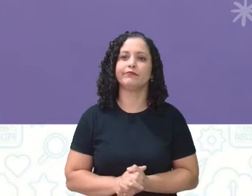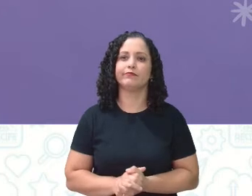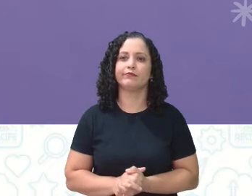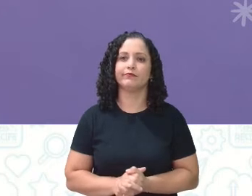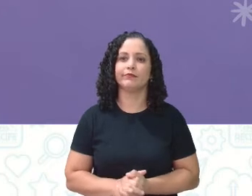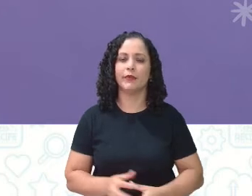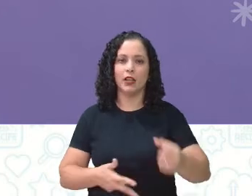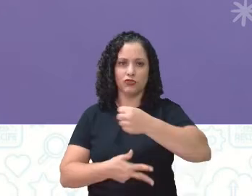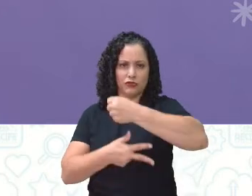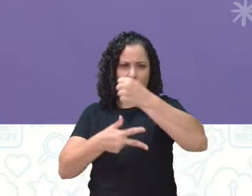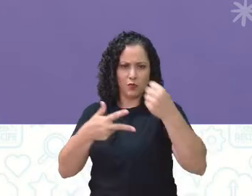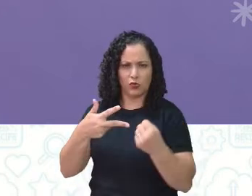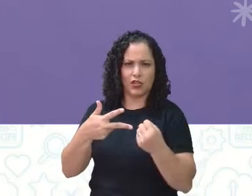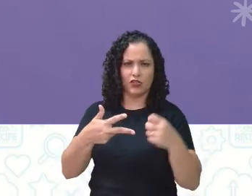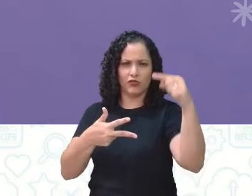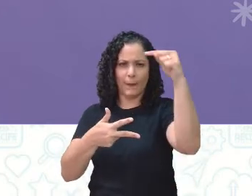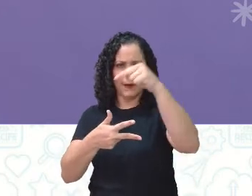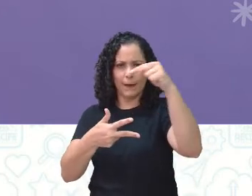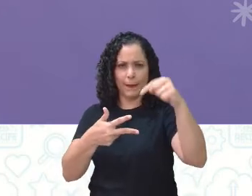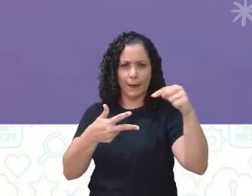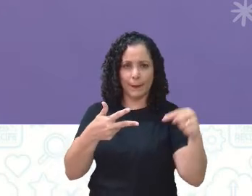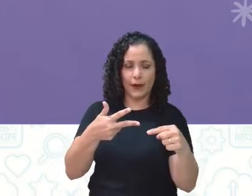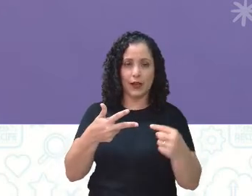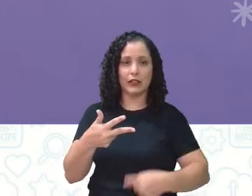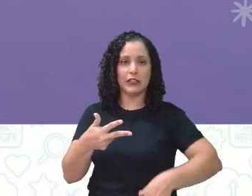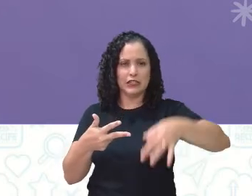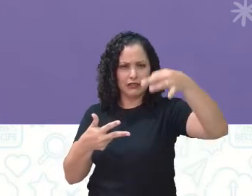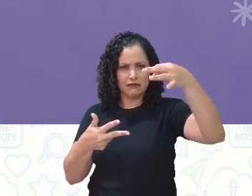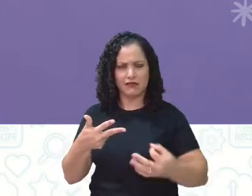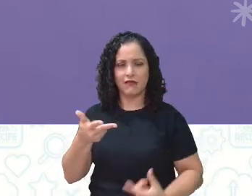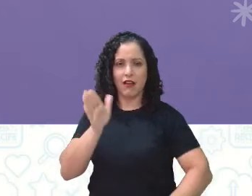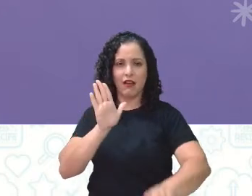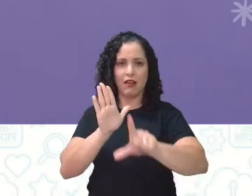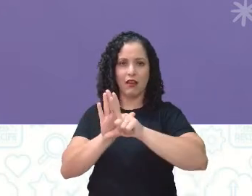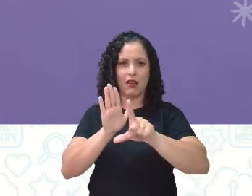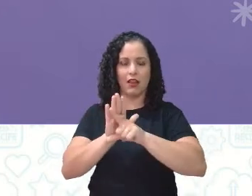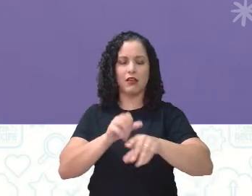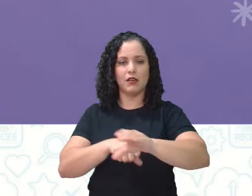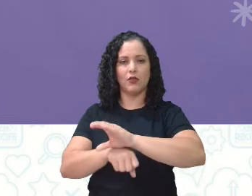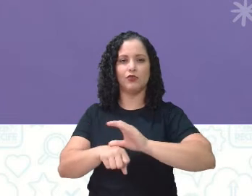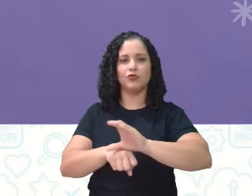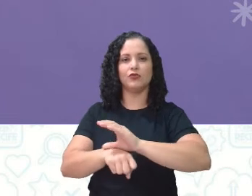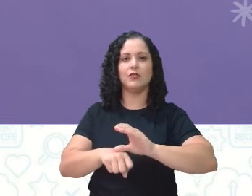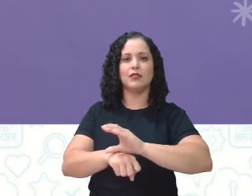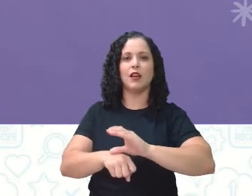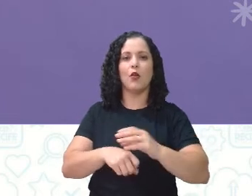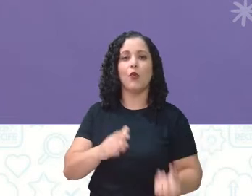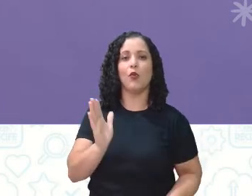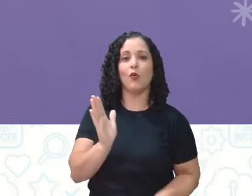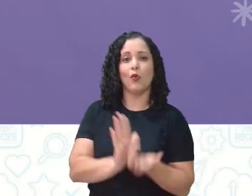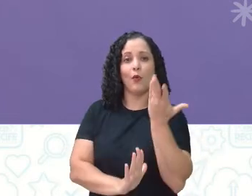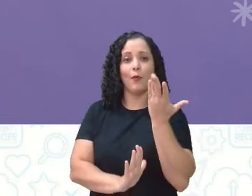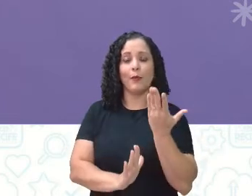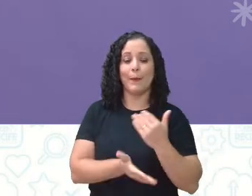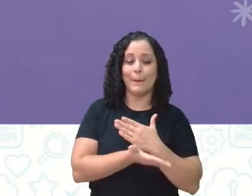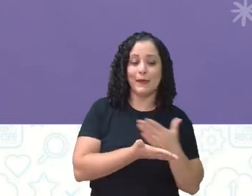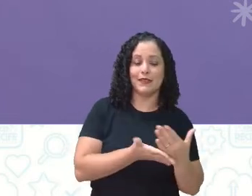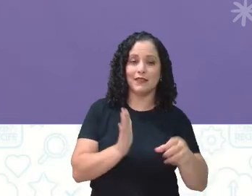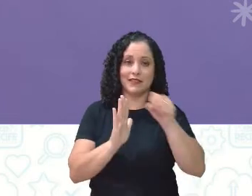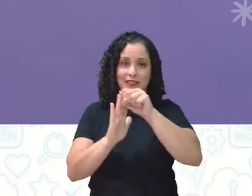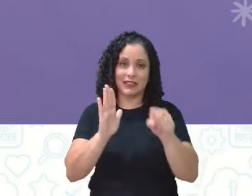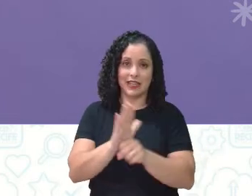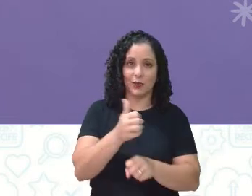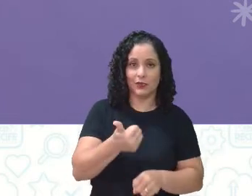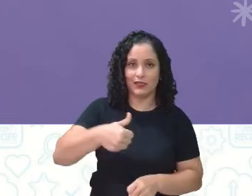dos três poderes e as garantias estabelecidas pela Constituição tem suas origens no século XVIII,